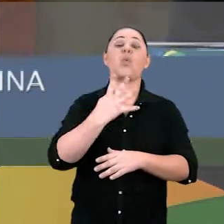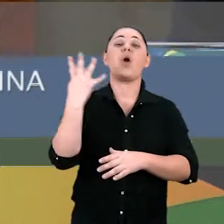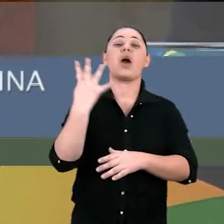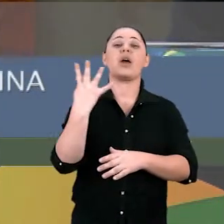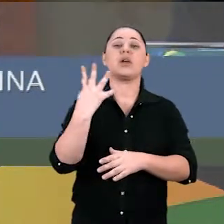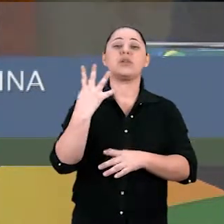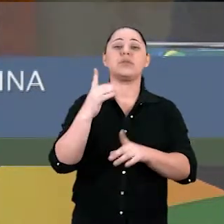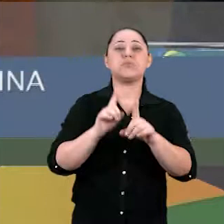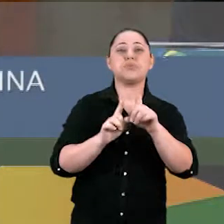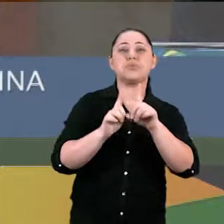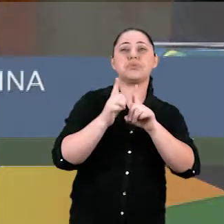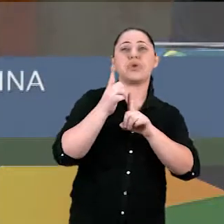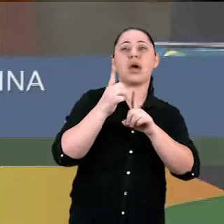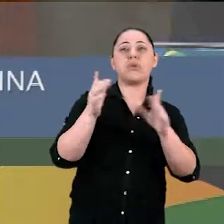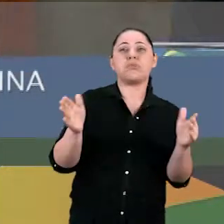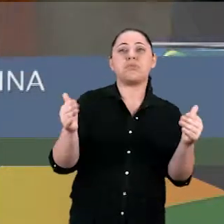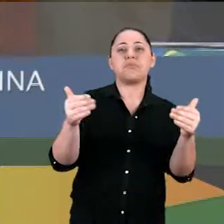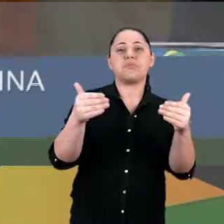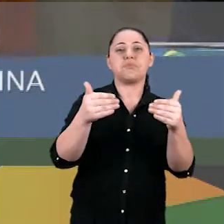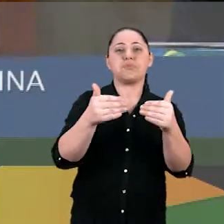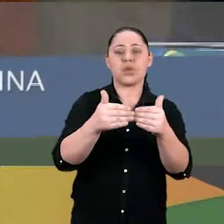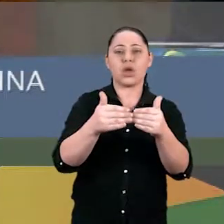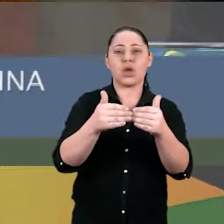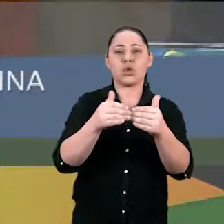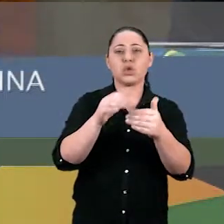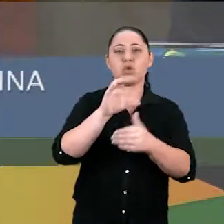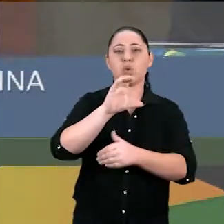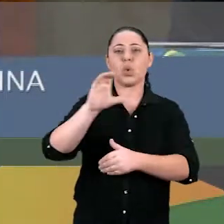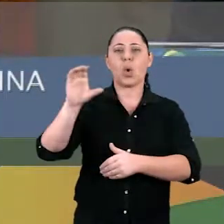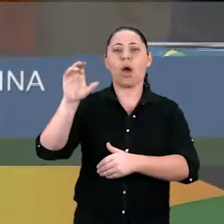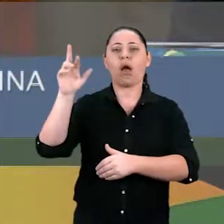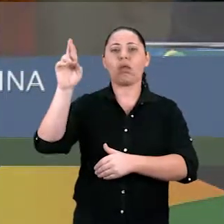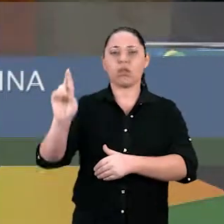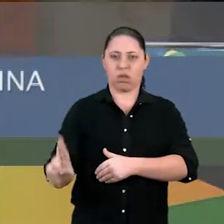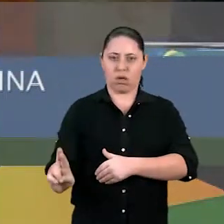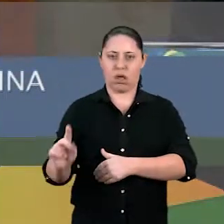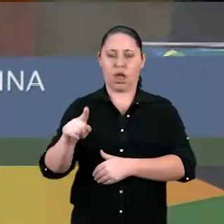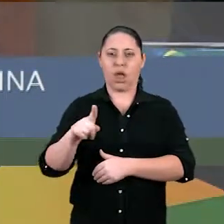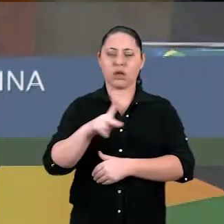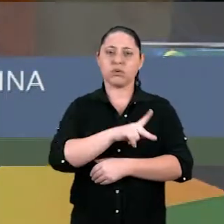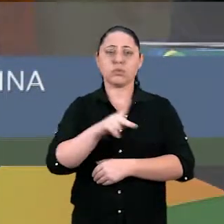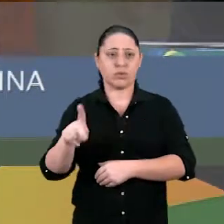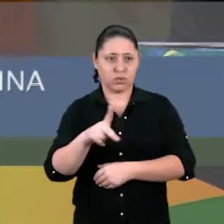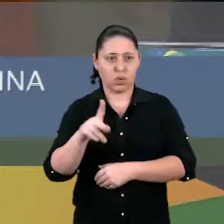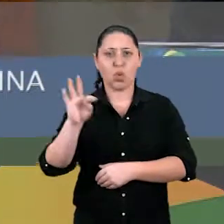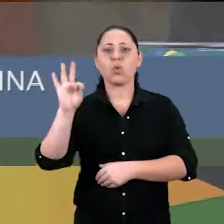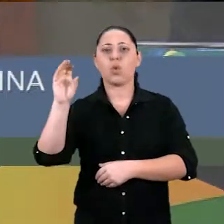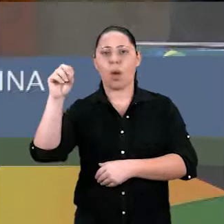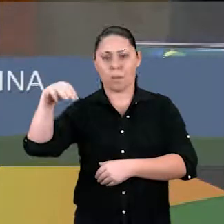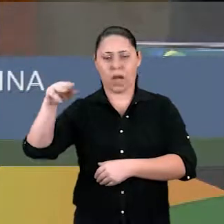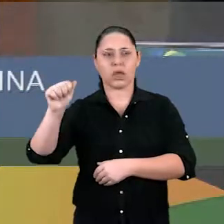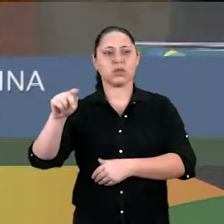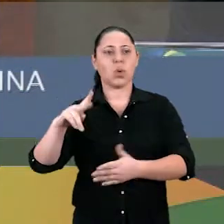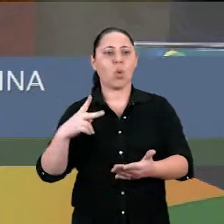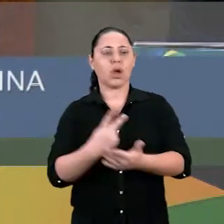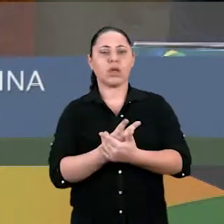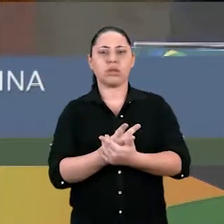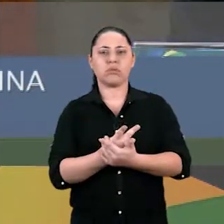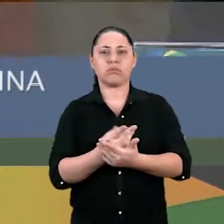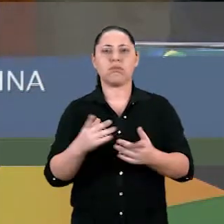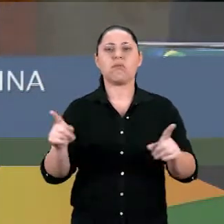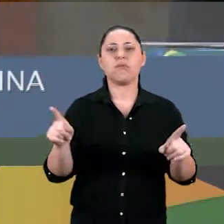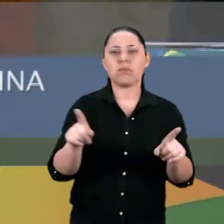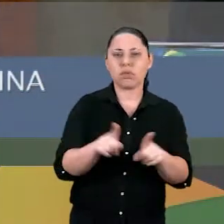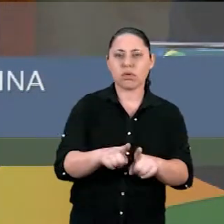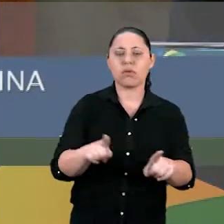até posições menos abertas, como talvez aquela, e aí o professor Tomás me corrigirá, que talvez